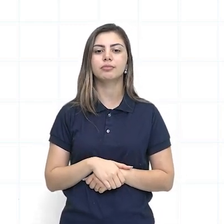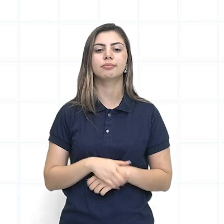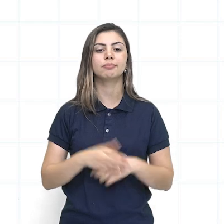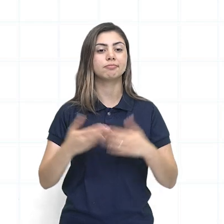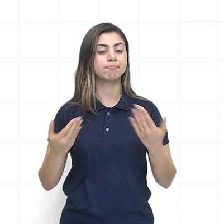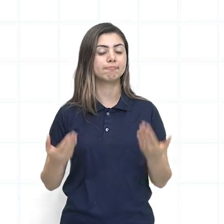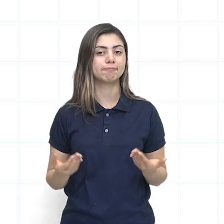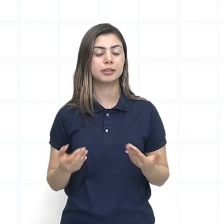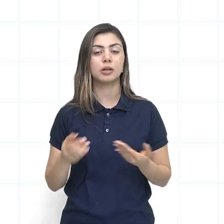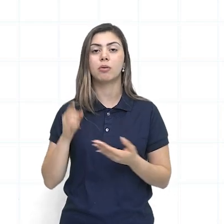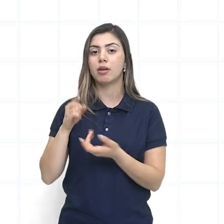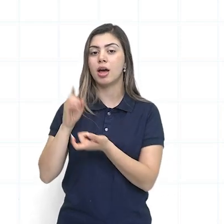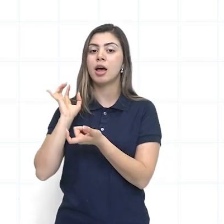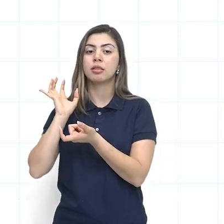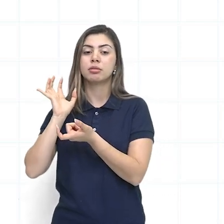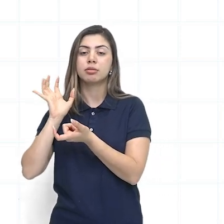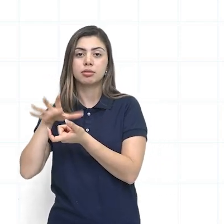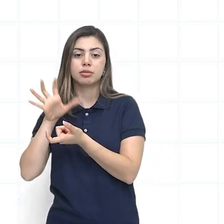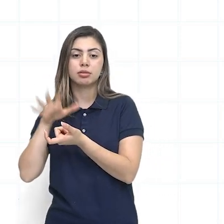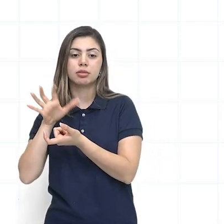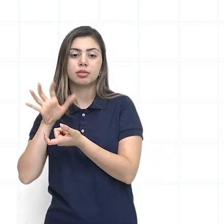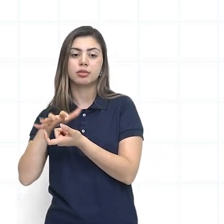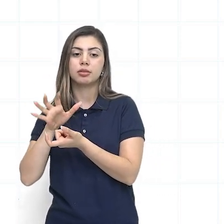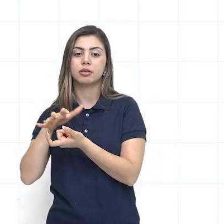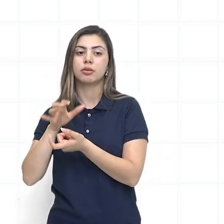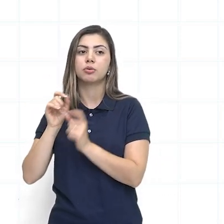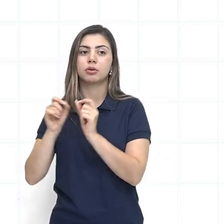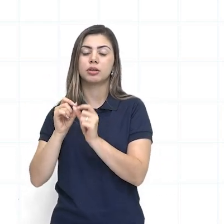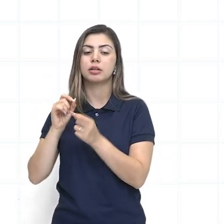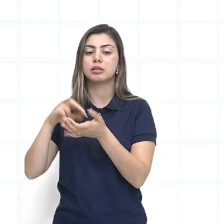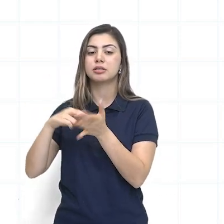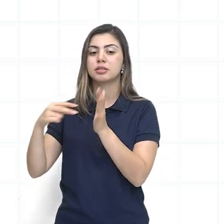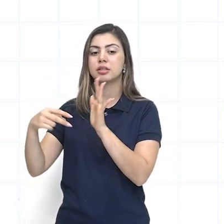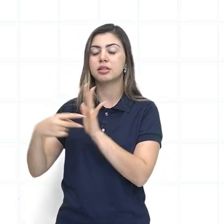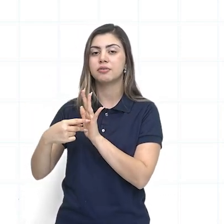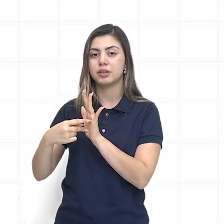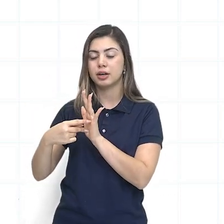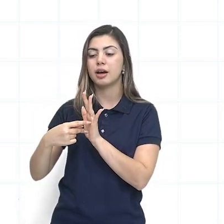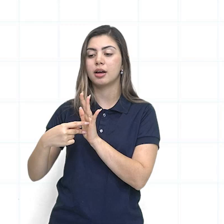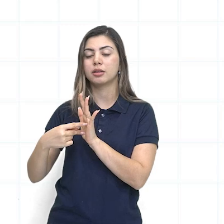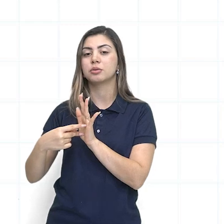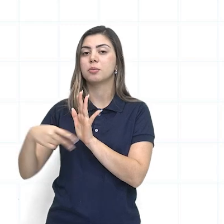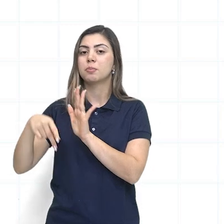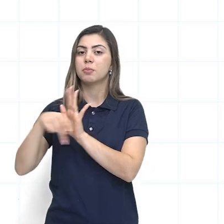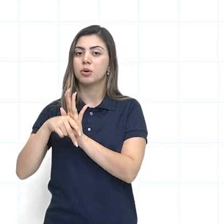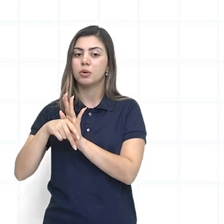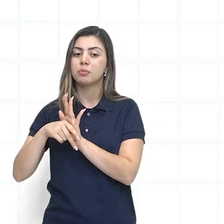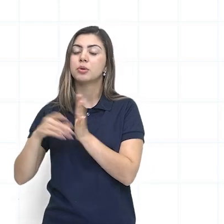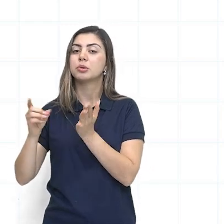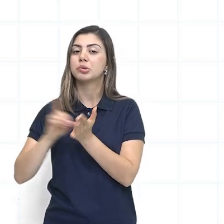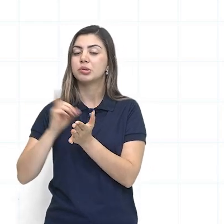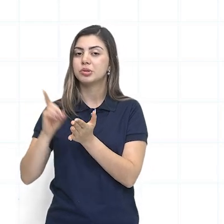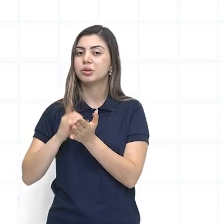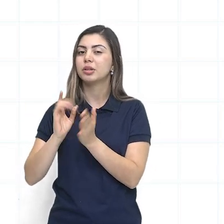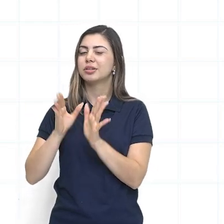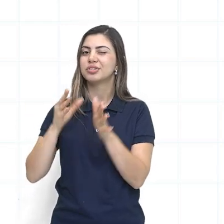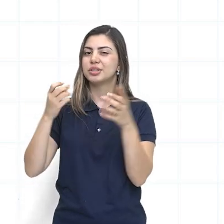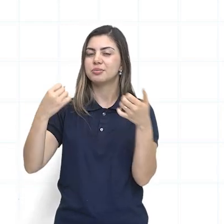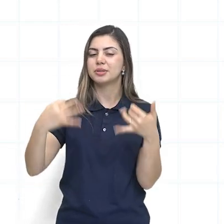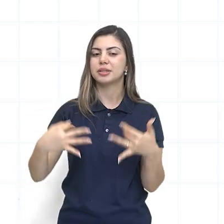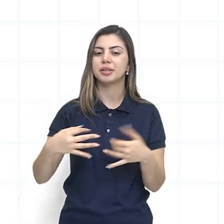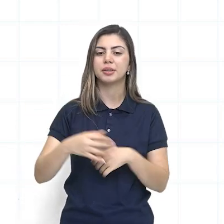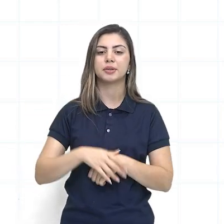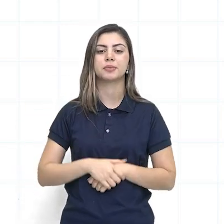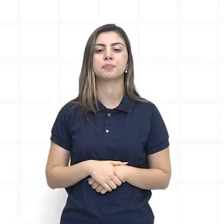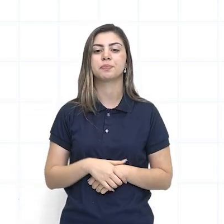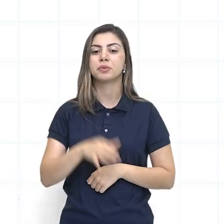Na denotação, o sentido da palavra é comum e do dicionário. A gente já, né, explicou.